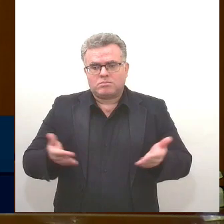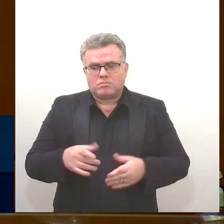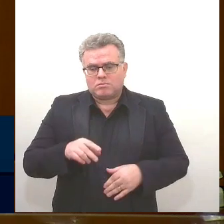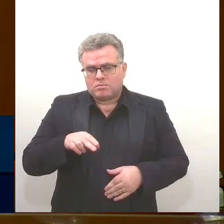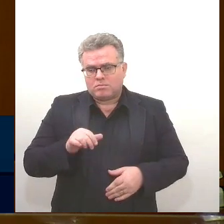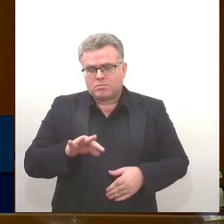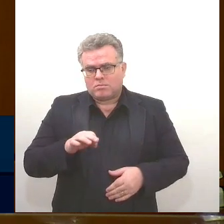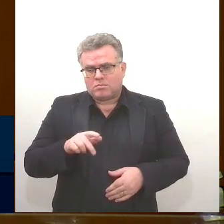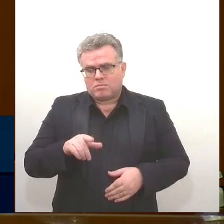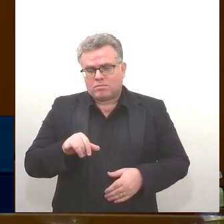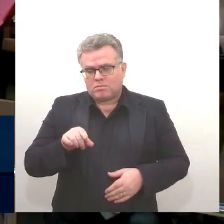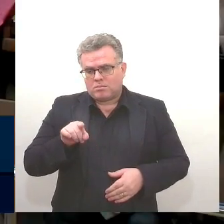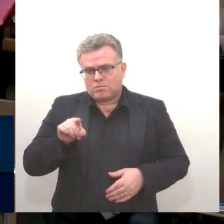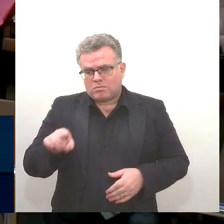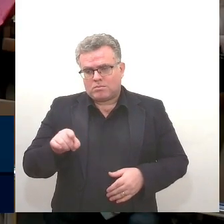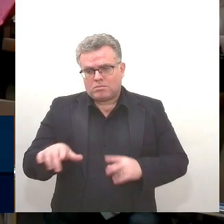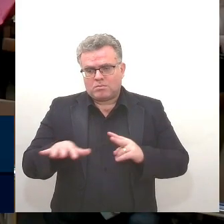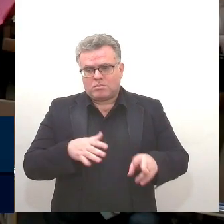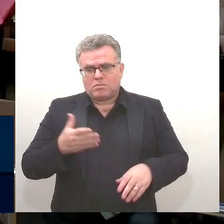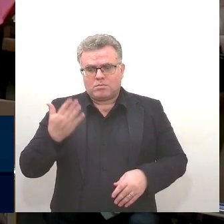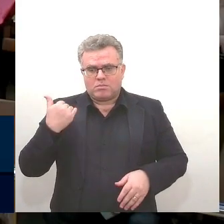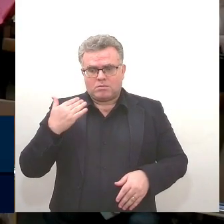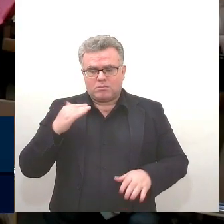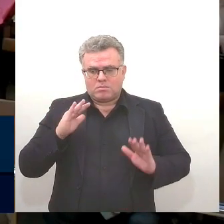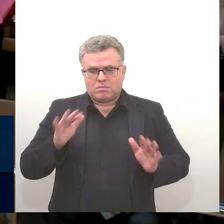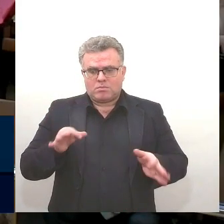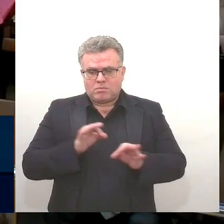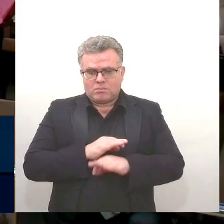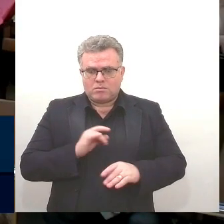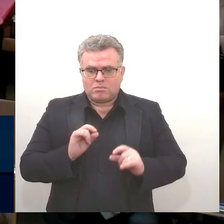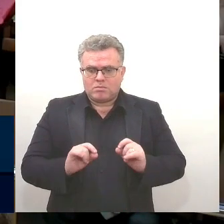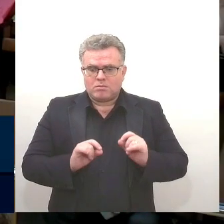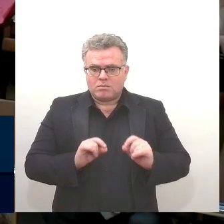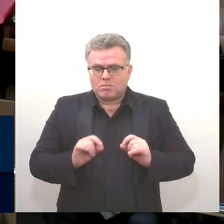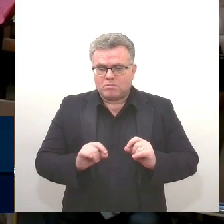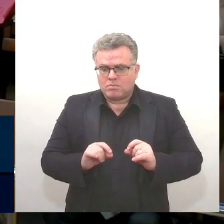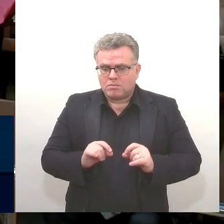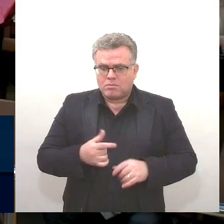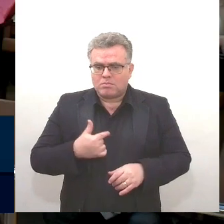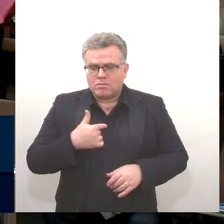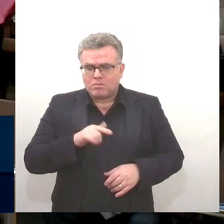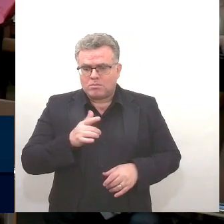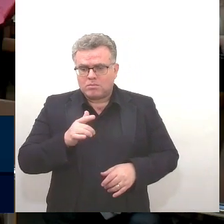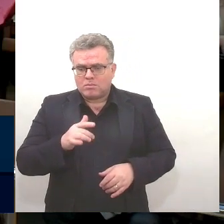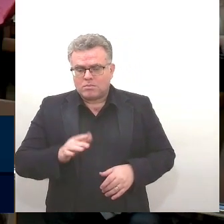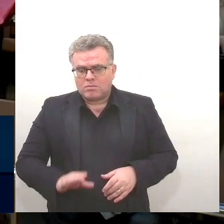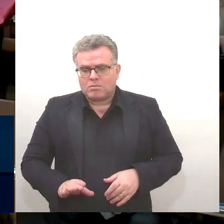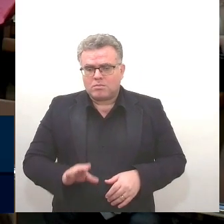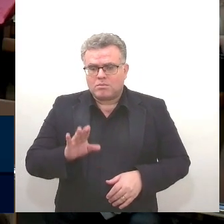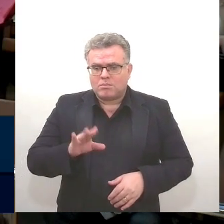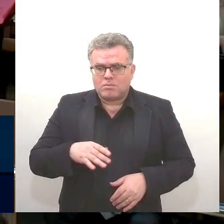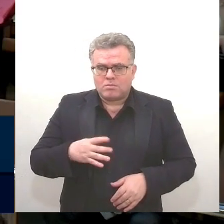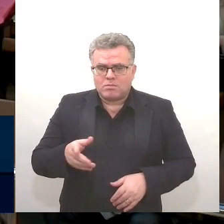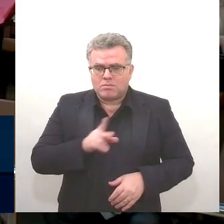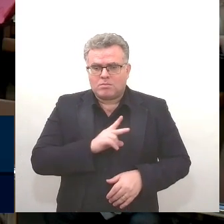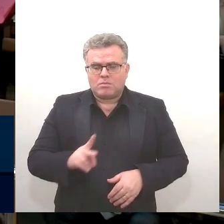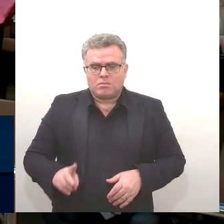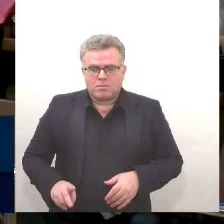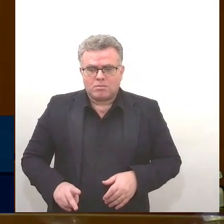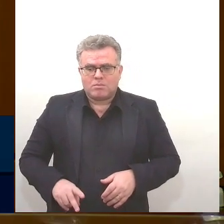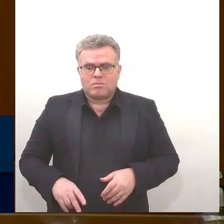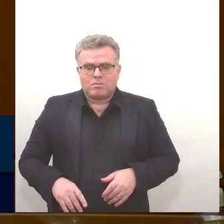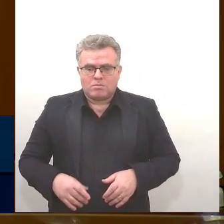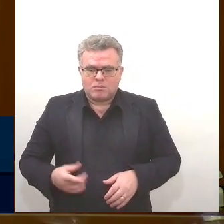semana passada já foi com uma outra candidata a vere do município lagarto